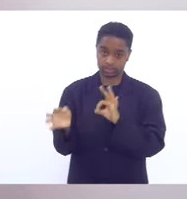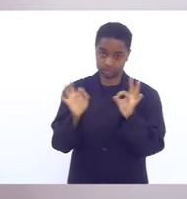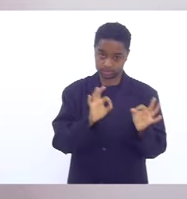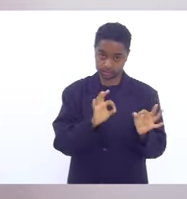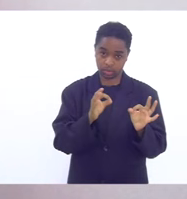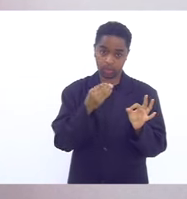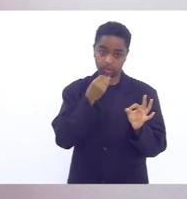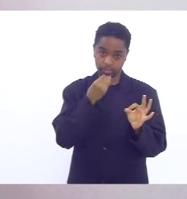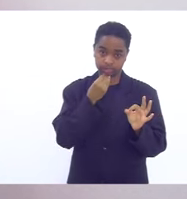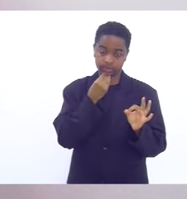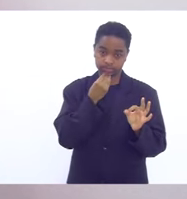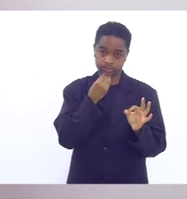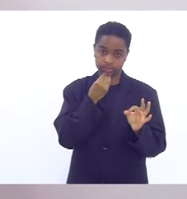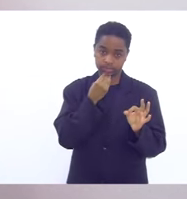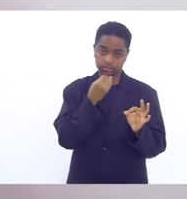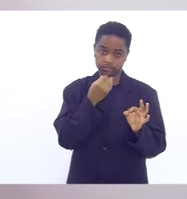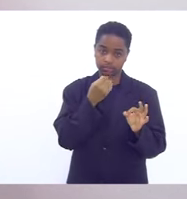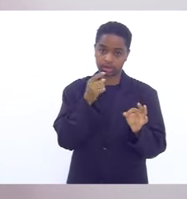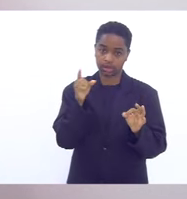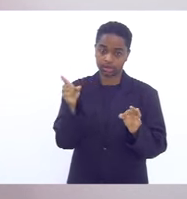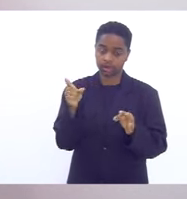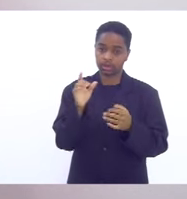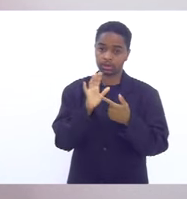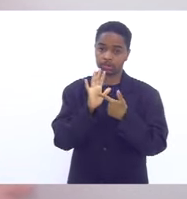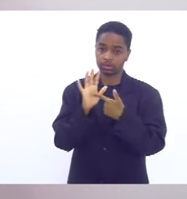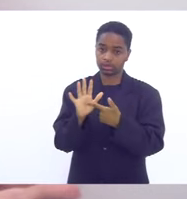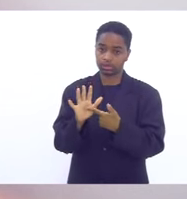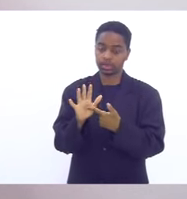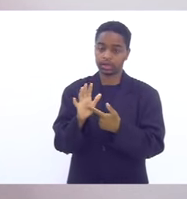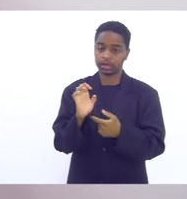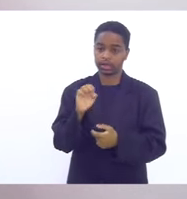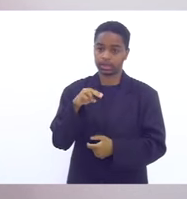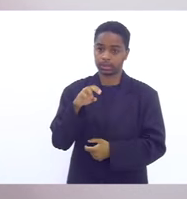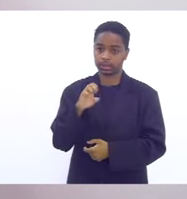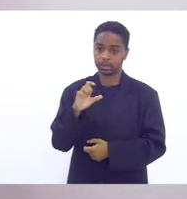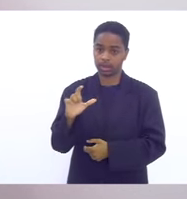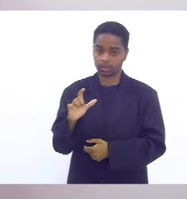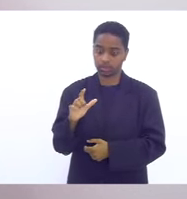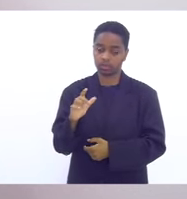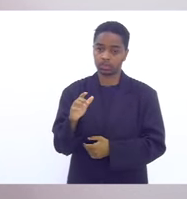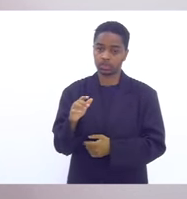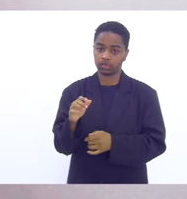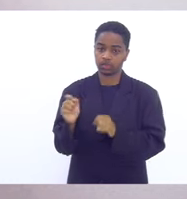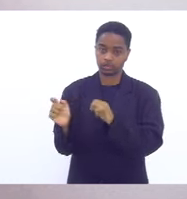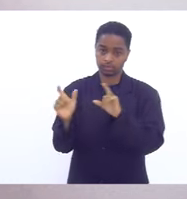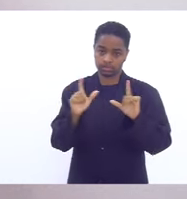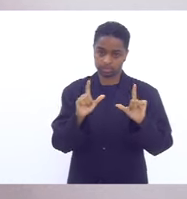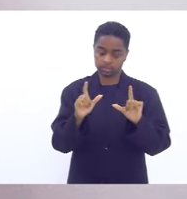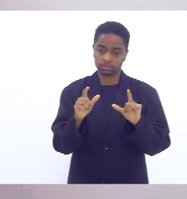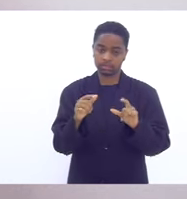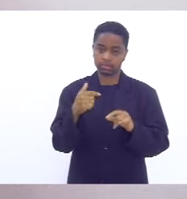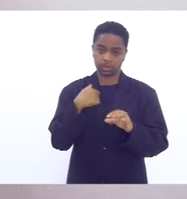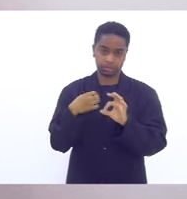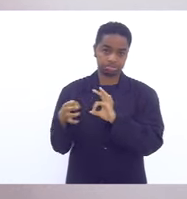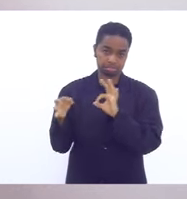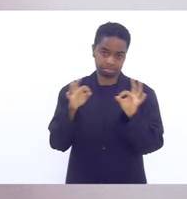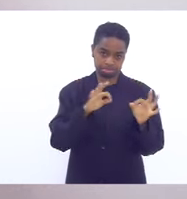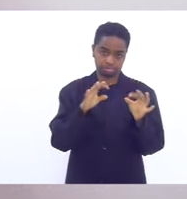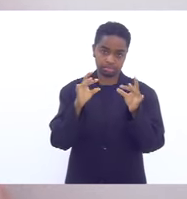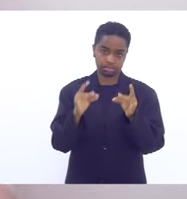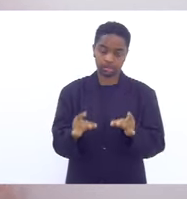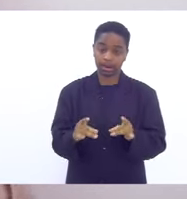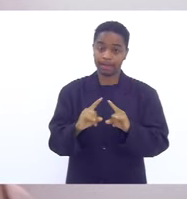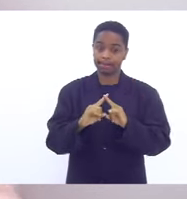por óbvio, aqui a apresentação da empresa Enel, não é? Na sua completude,